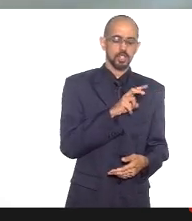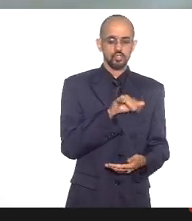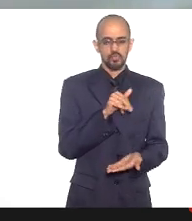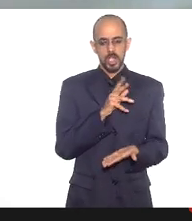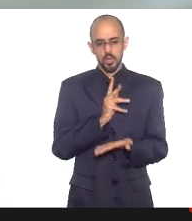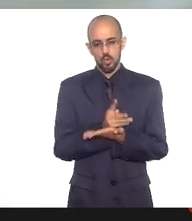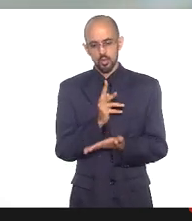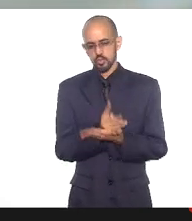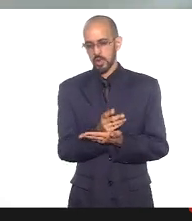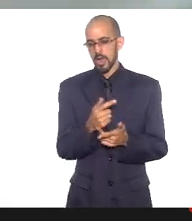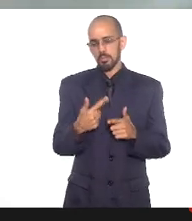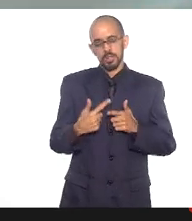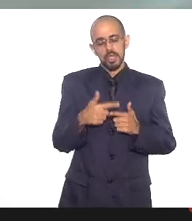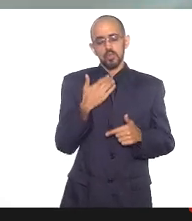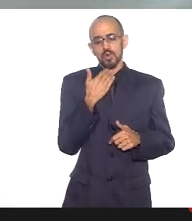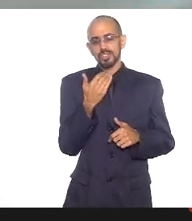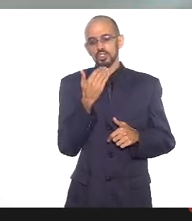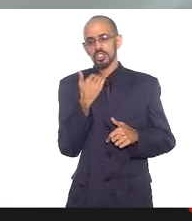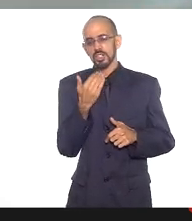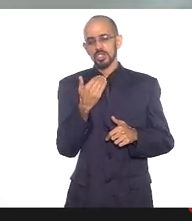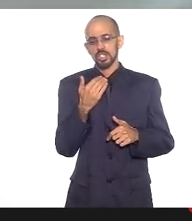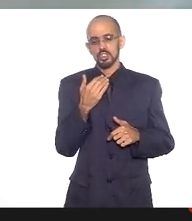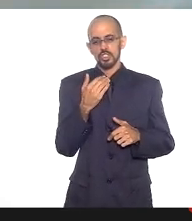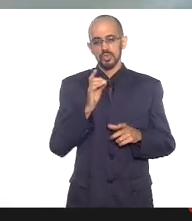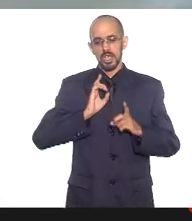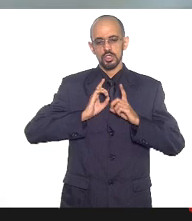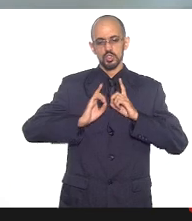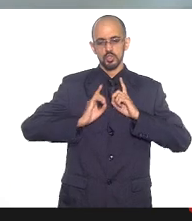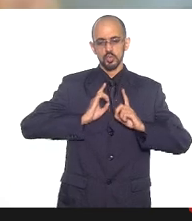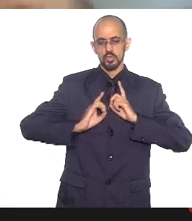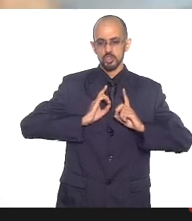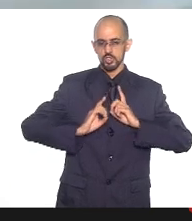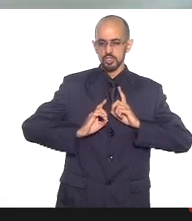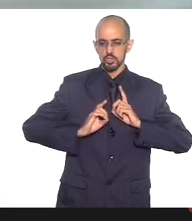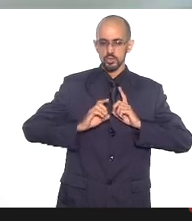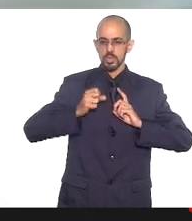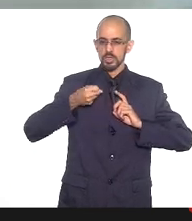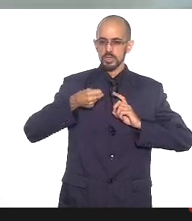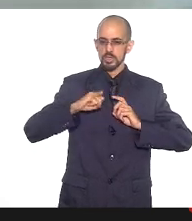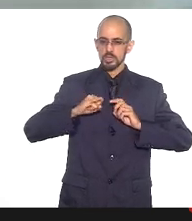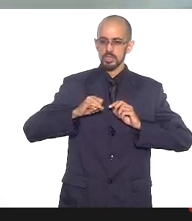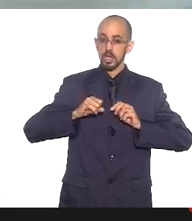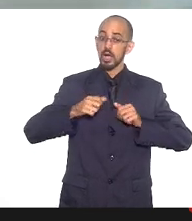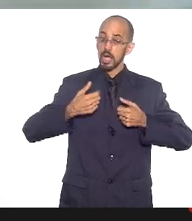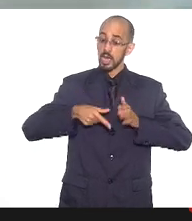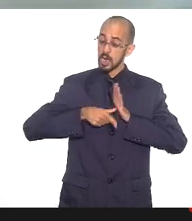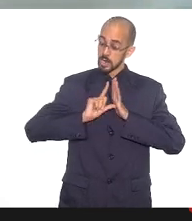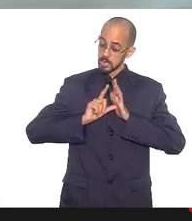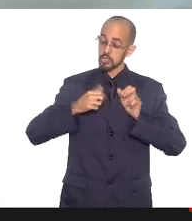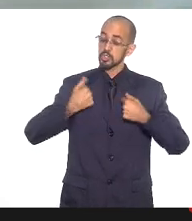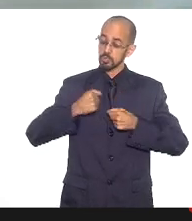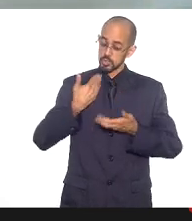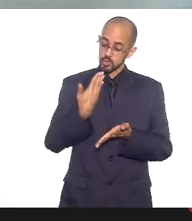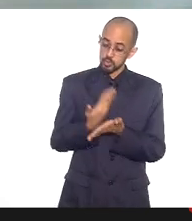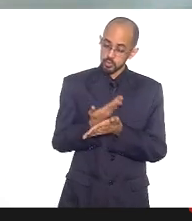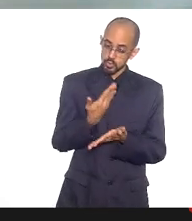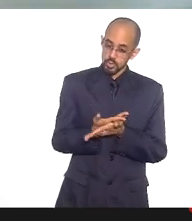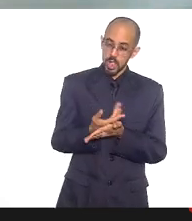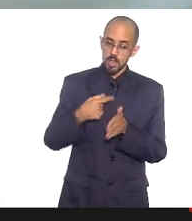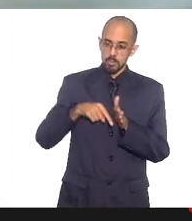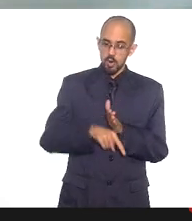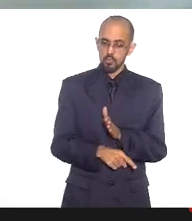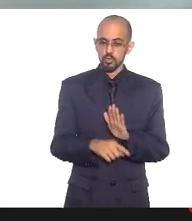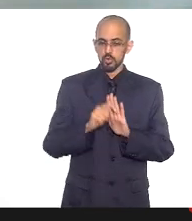prosseguir, não adianta a gente ficar polemizando sem antes se aprofundar no texto